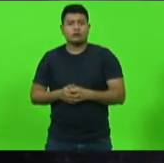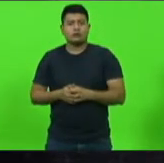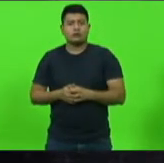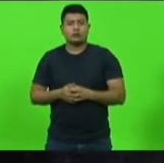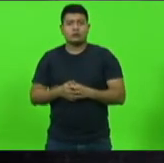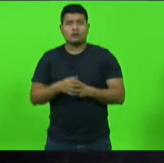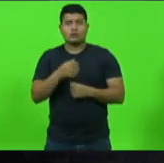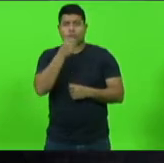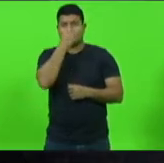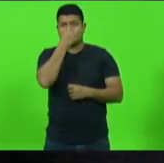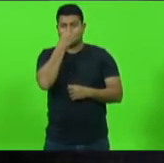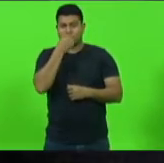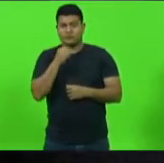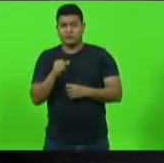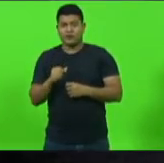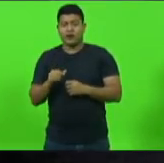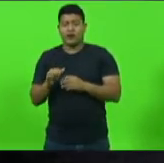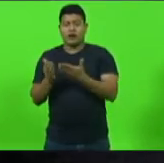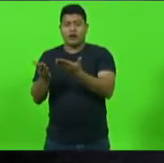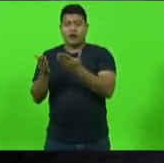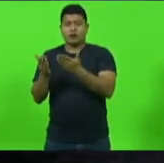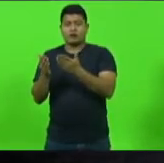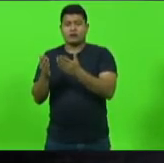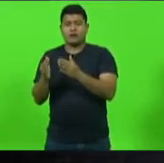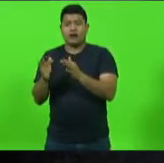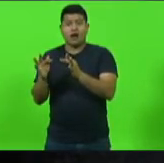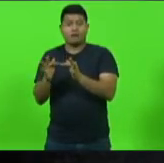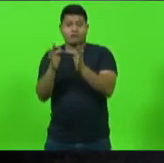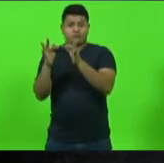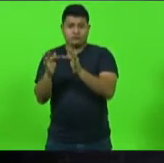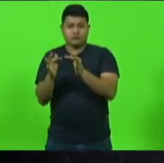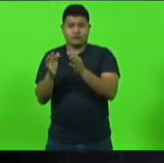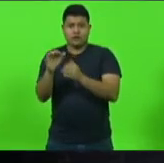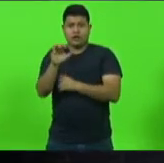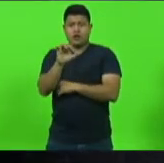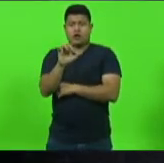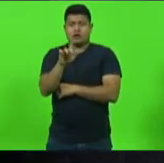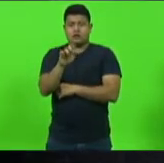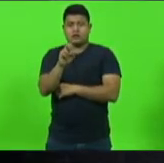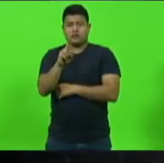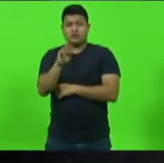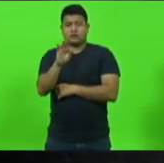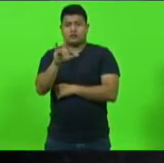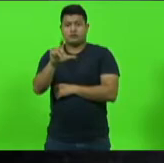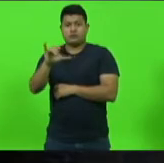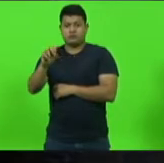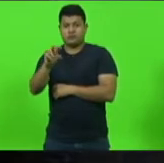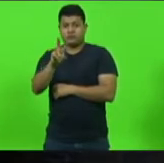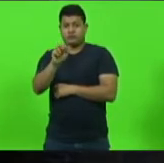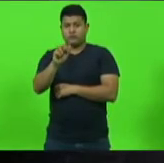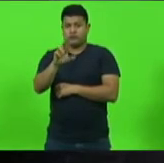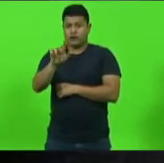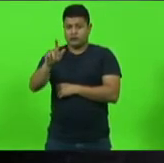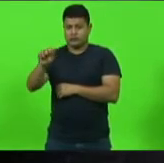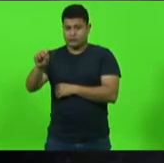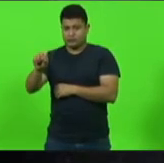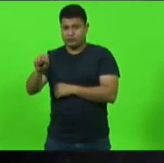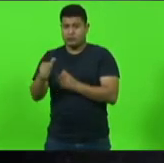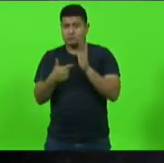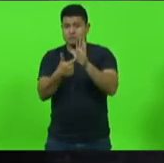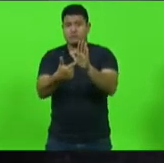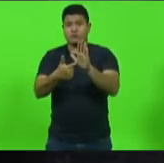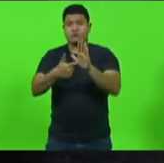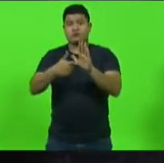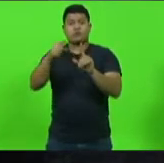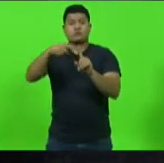A Fundação Getúlio Vargas, ela apresentou um estudo no final do ano passado, que ela trouxe